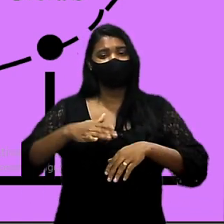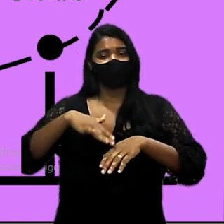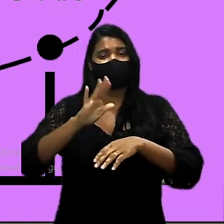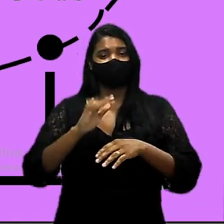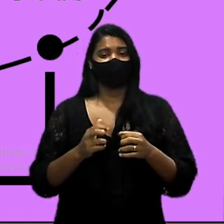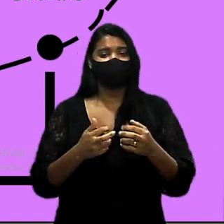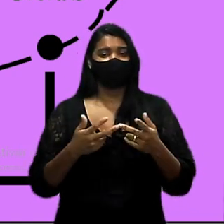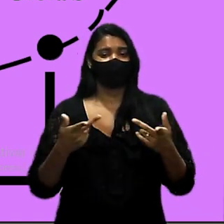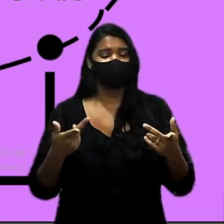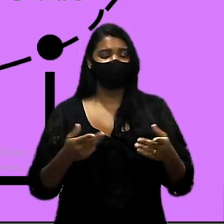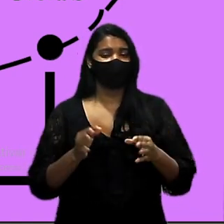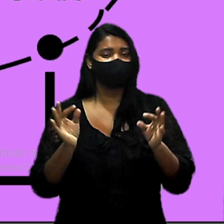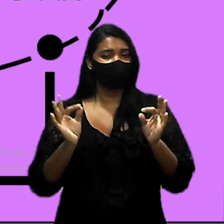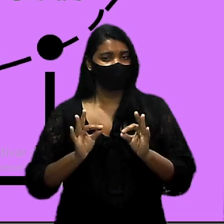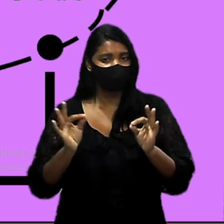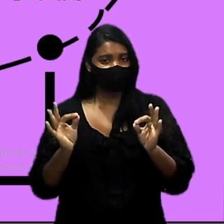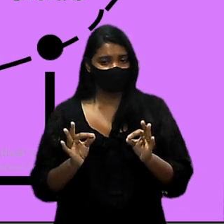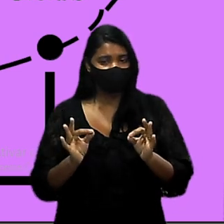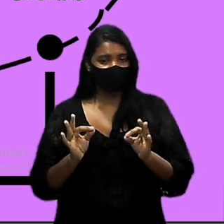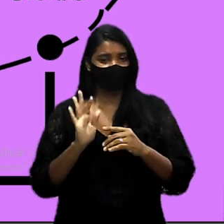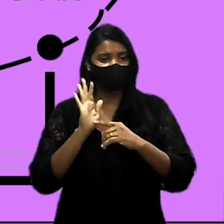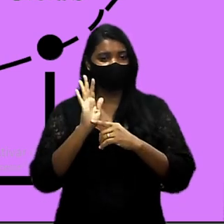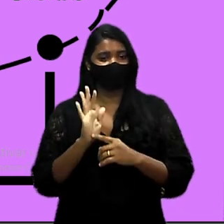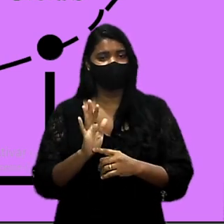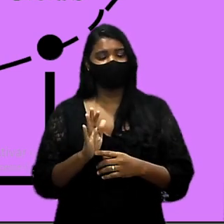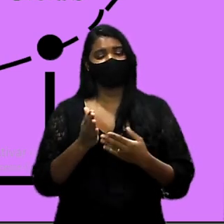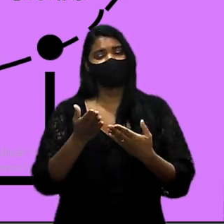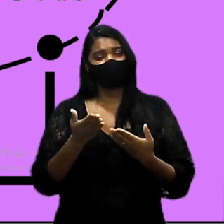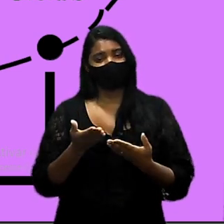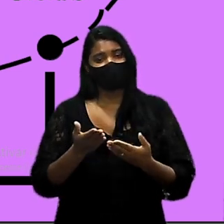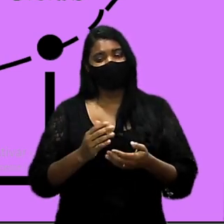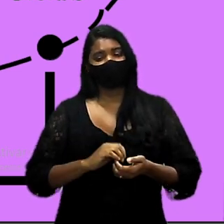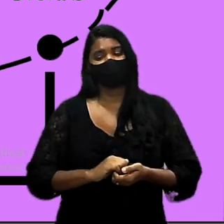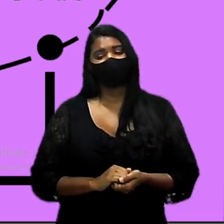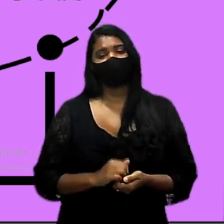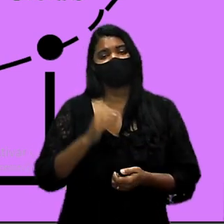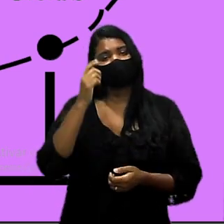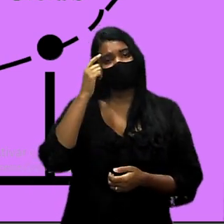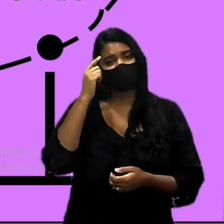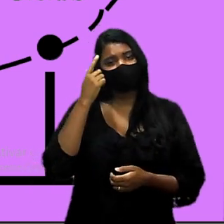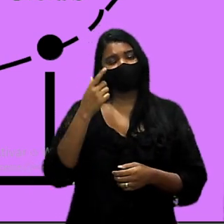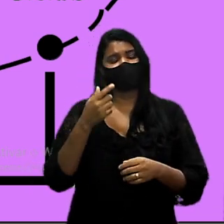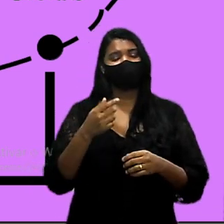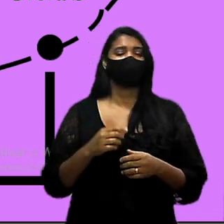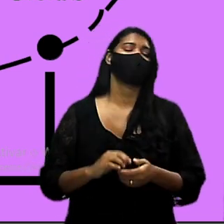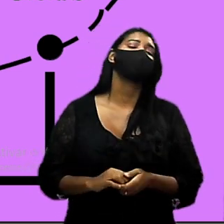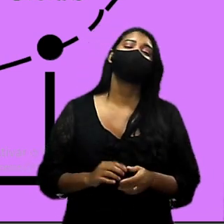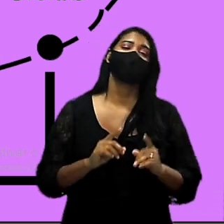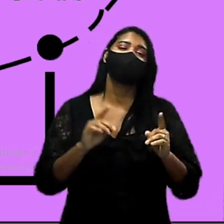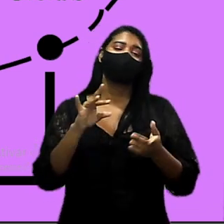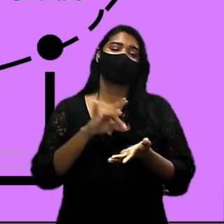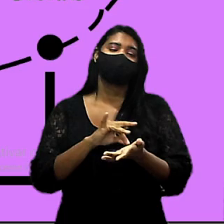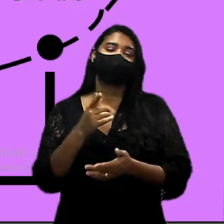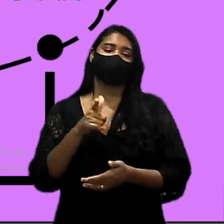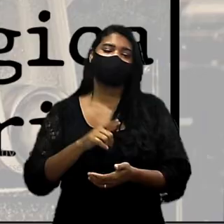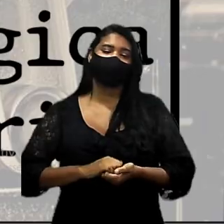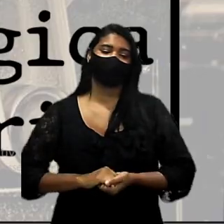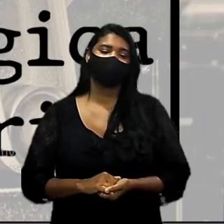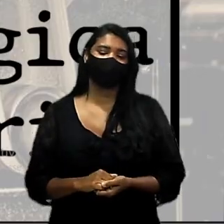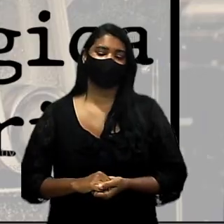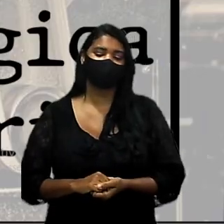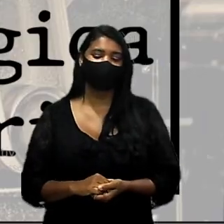coisa que com certeza vai se apresentar aí no espaço de tempo que a gente pensa que é muito distante, mas na verdade não é,